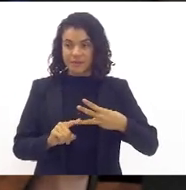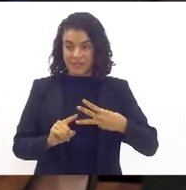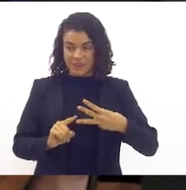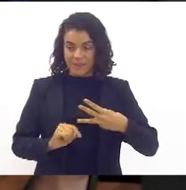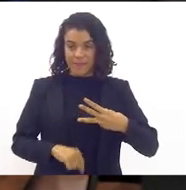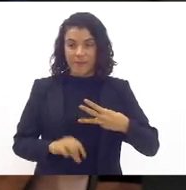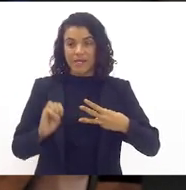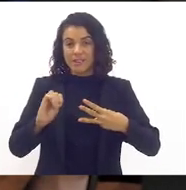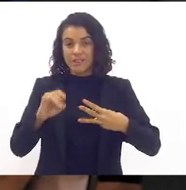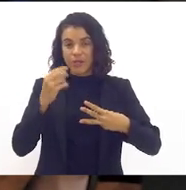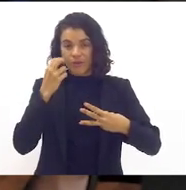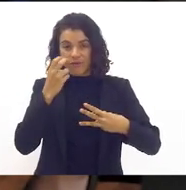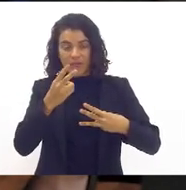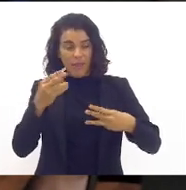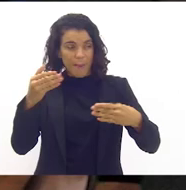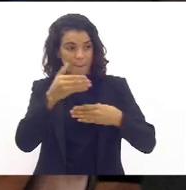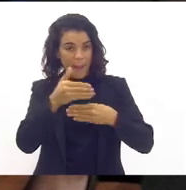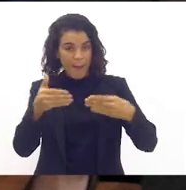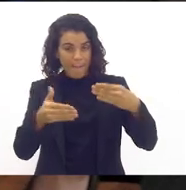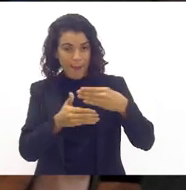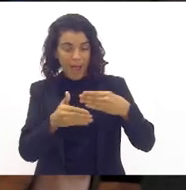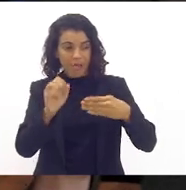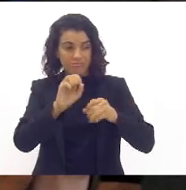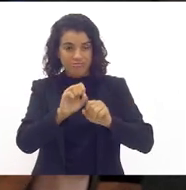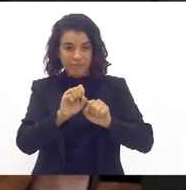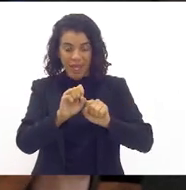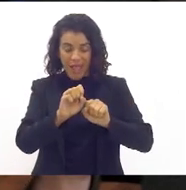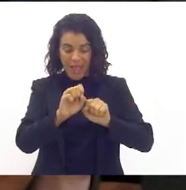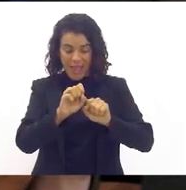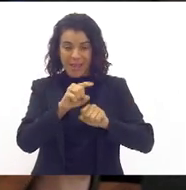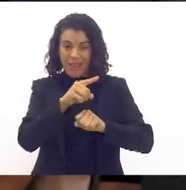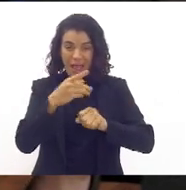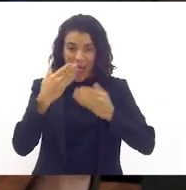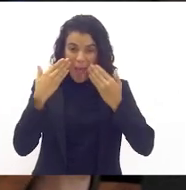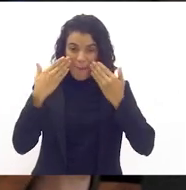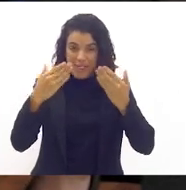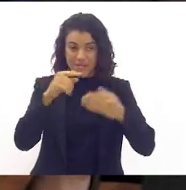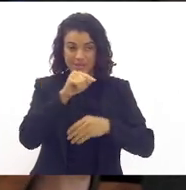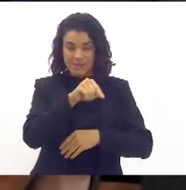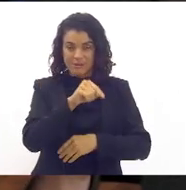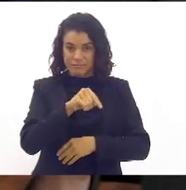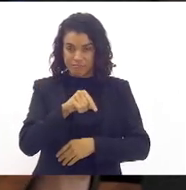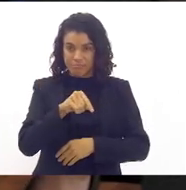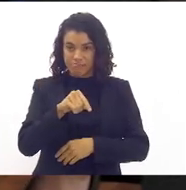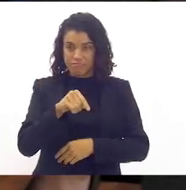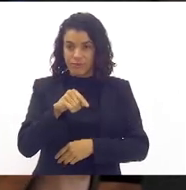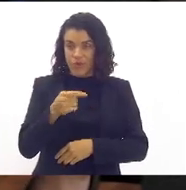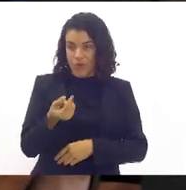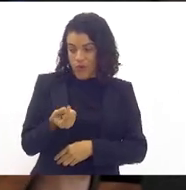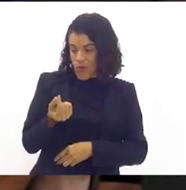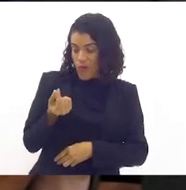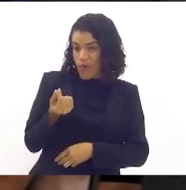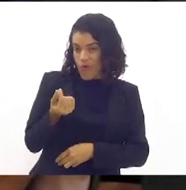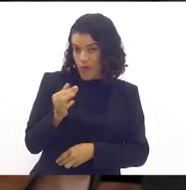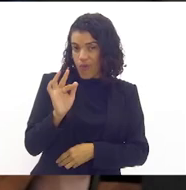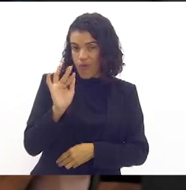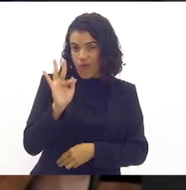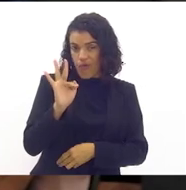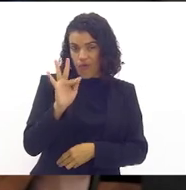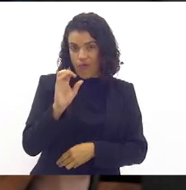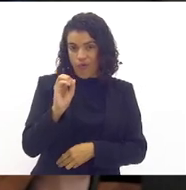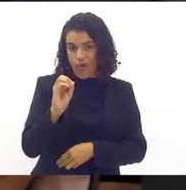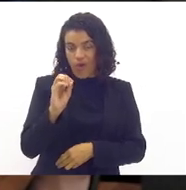olhar a apresentação do Dr. Gustavo, a gente viu que o nosso FOTE cresceu. O FOTE